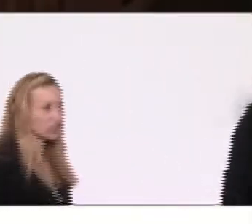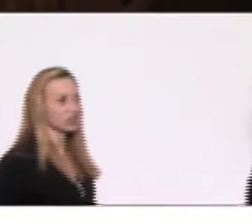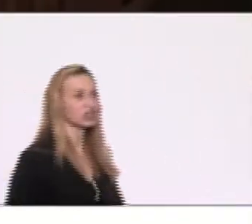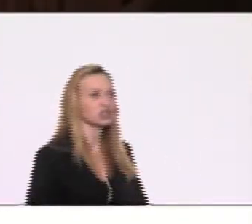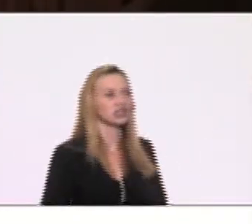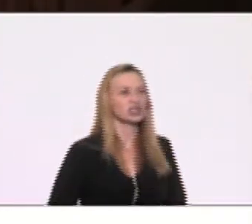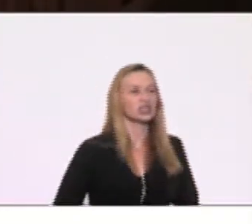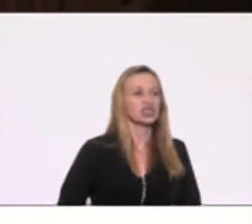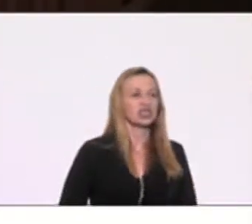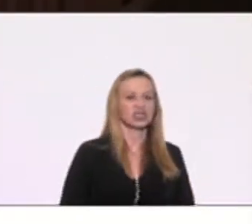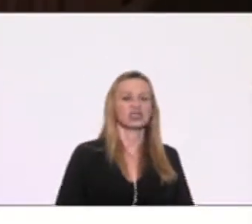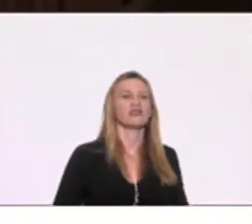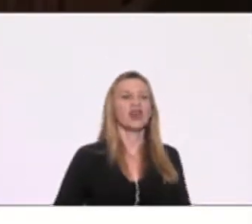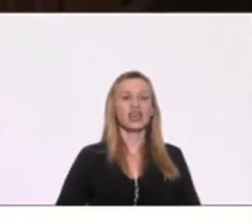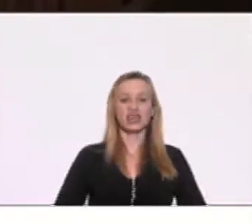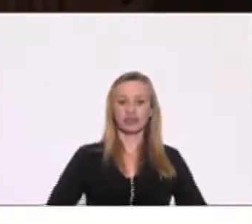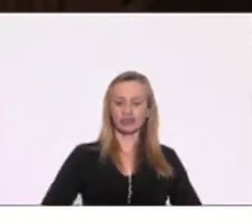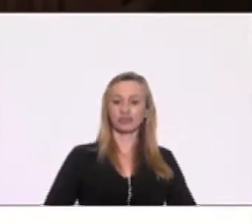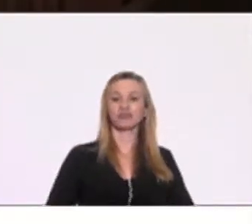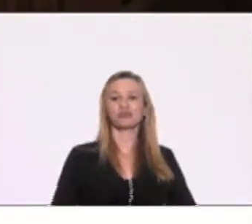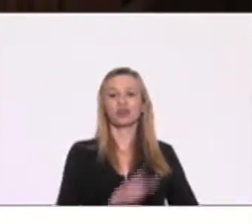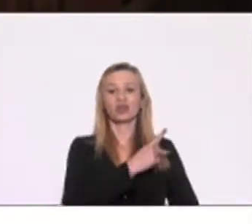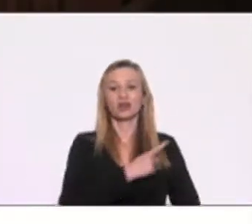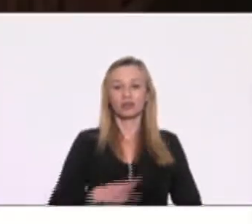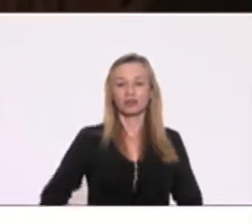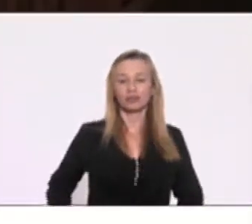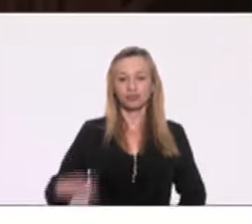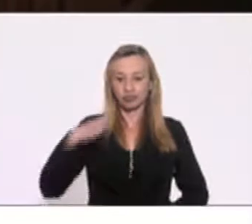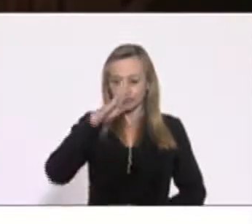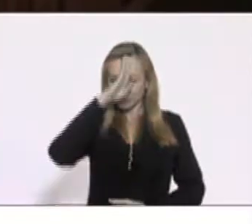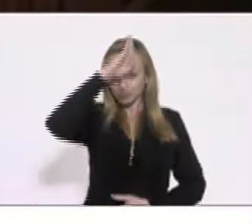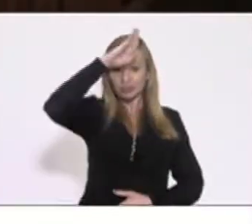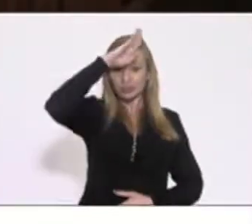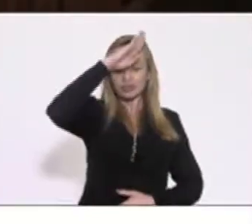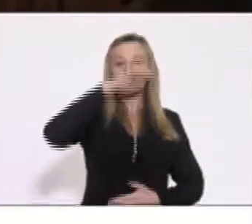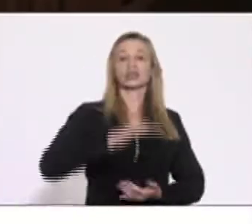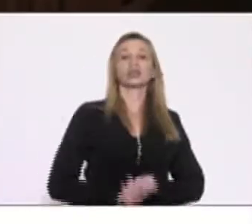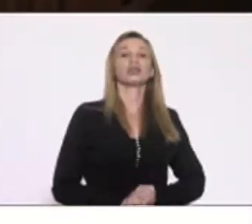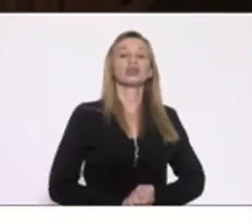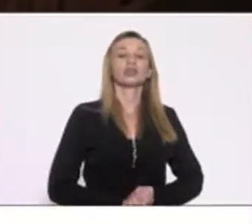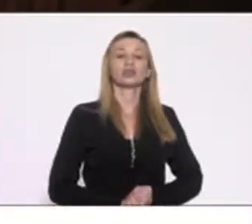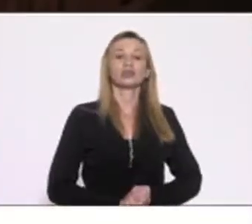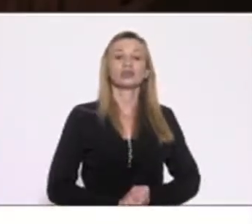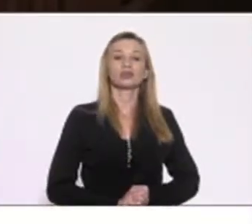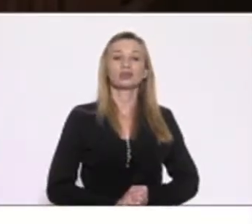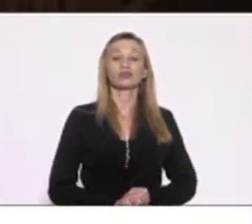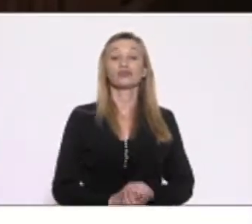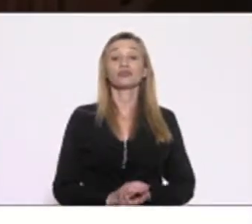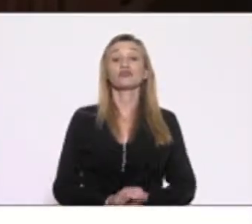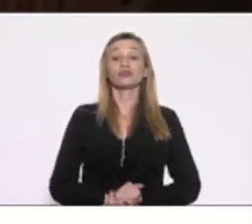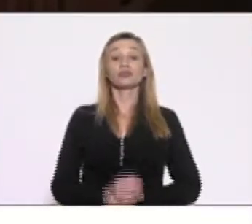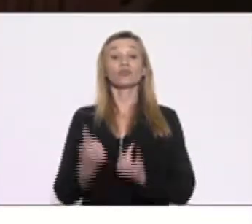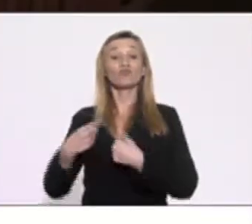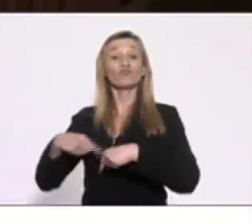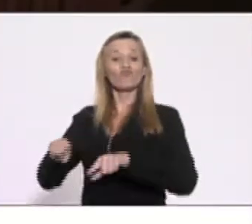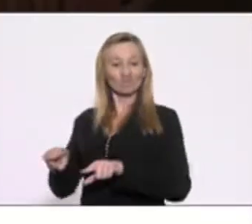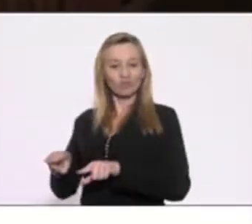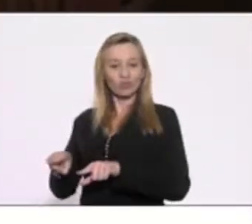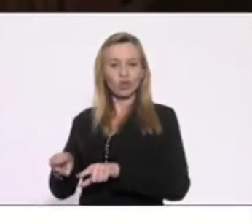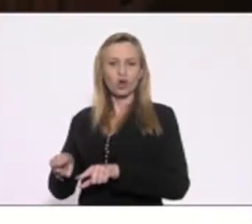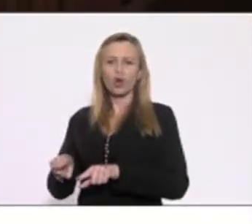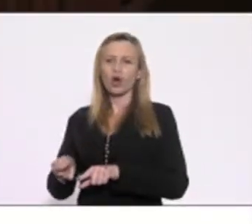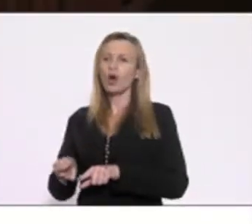porque o presidente Bolsonaro está pautando a oposição.